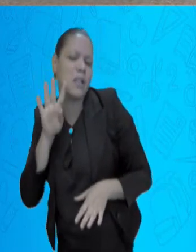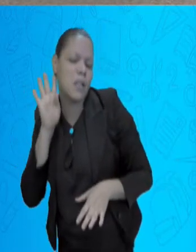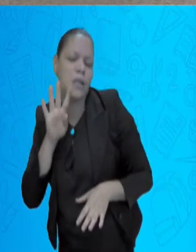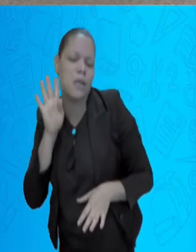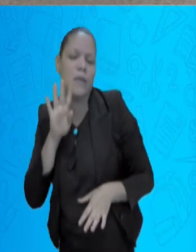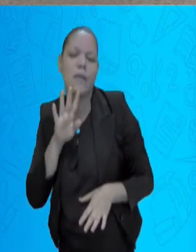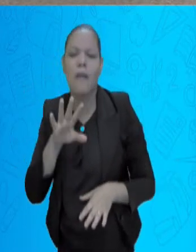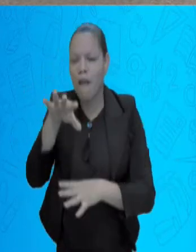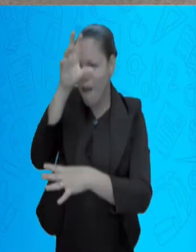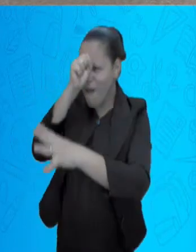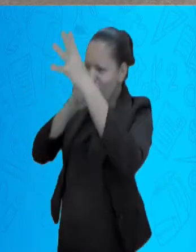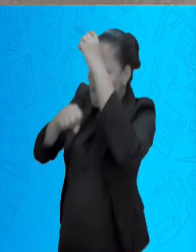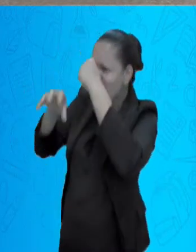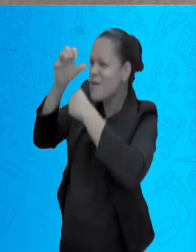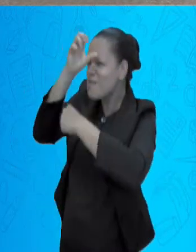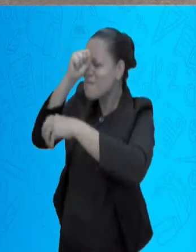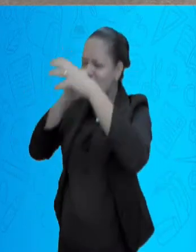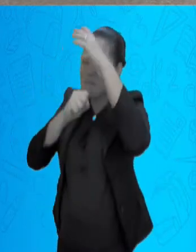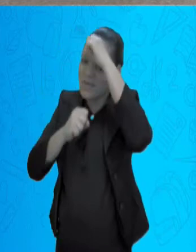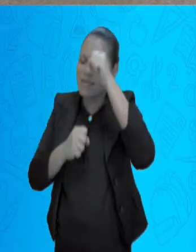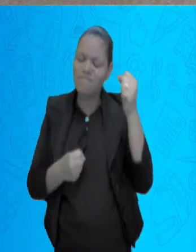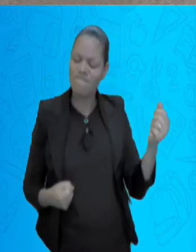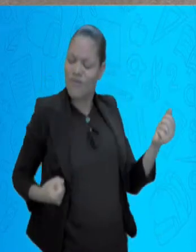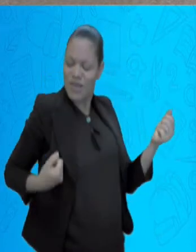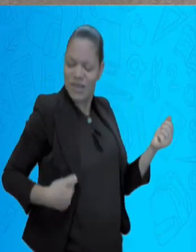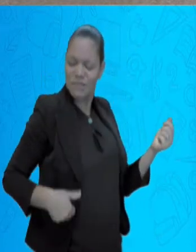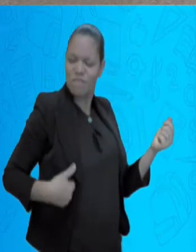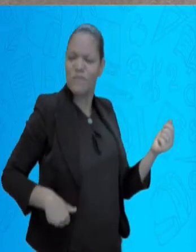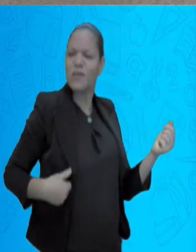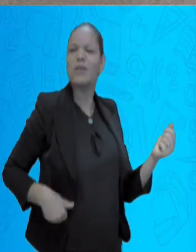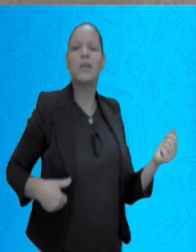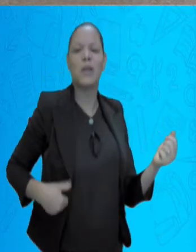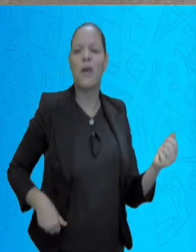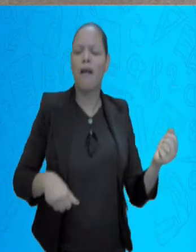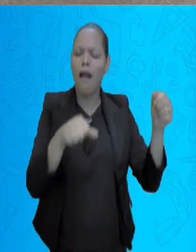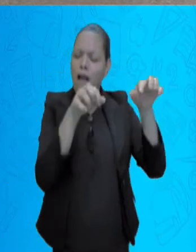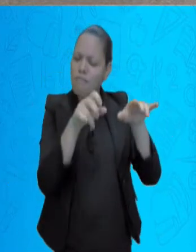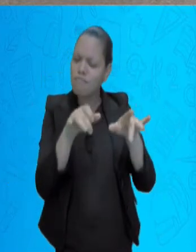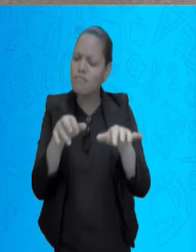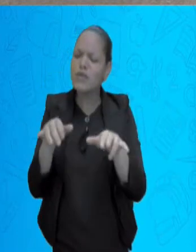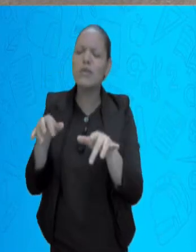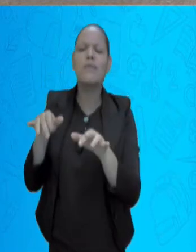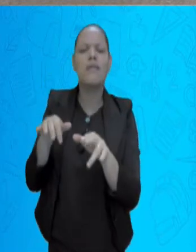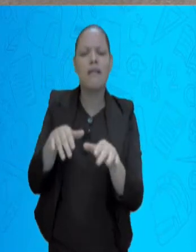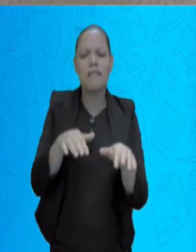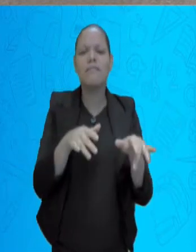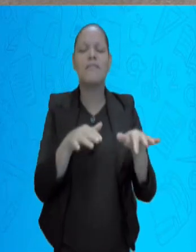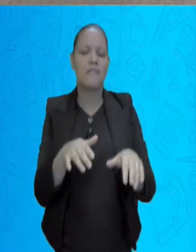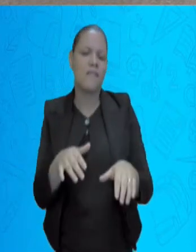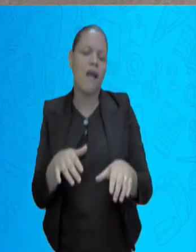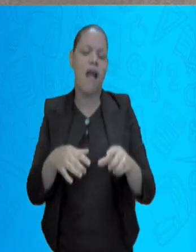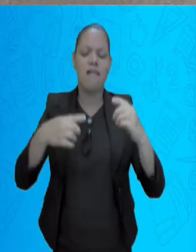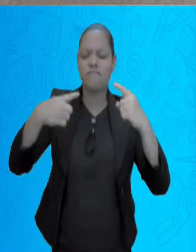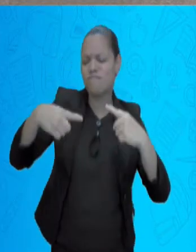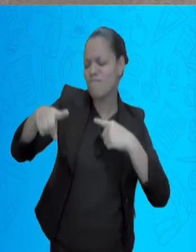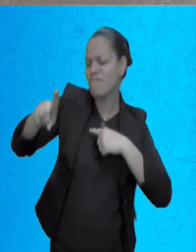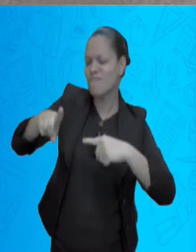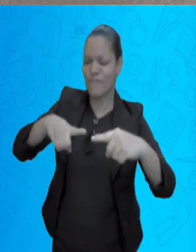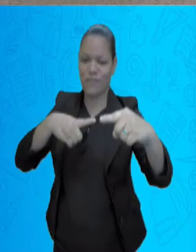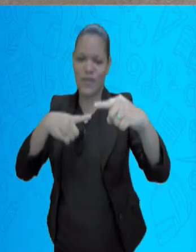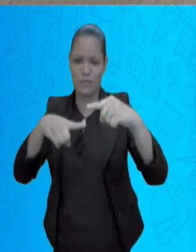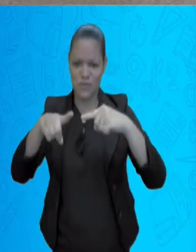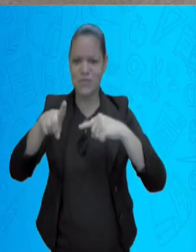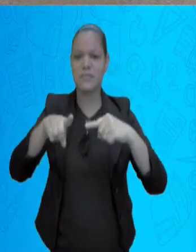tocar pra gente e poder fazer feliz quem está ao nosso redor com a música. Agora,